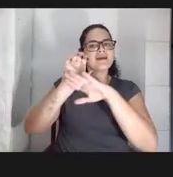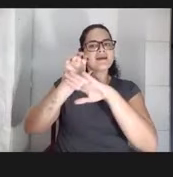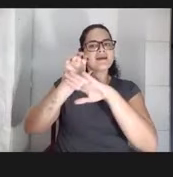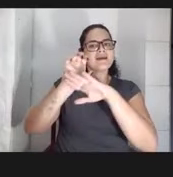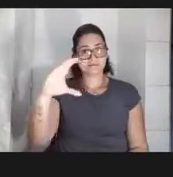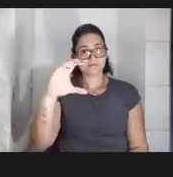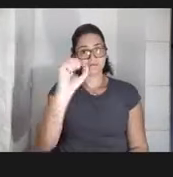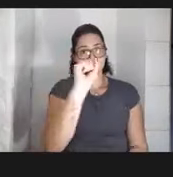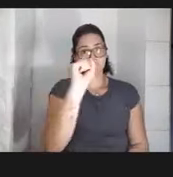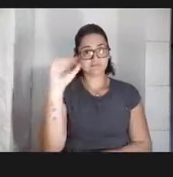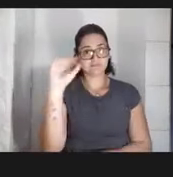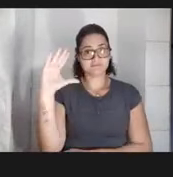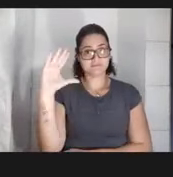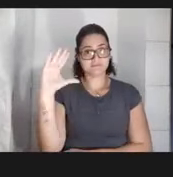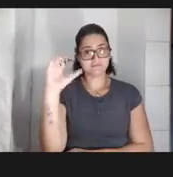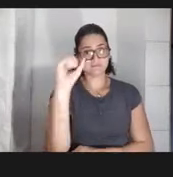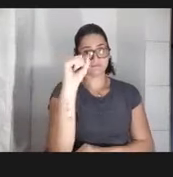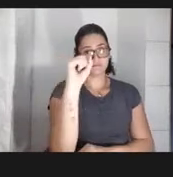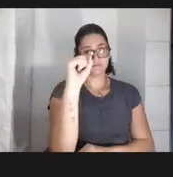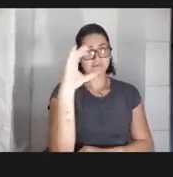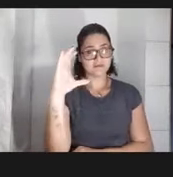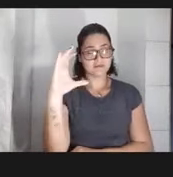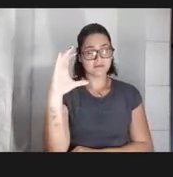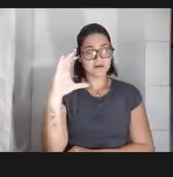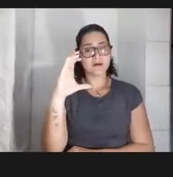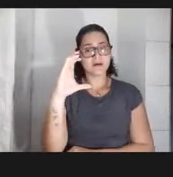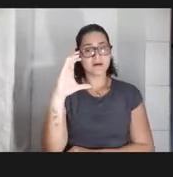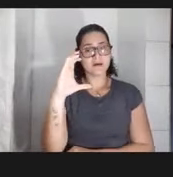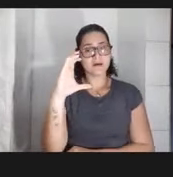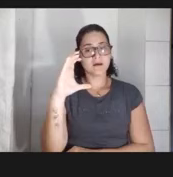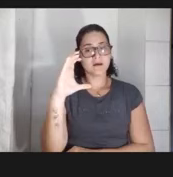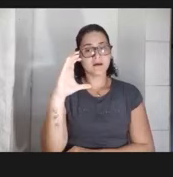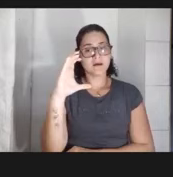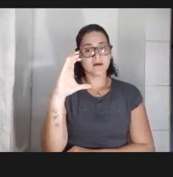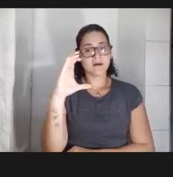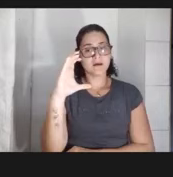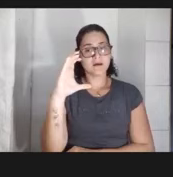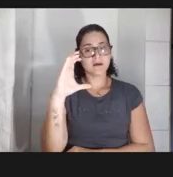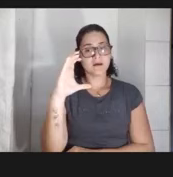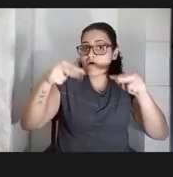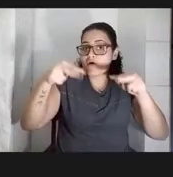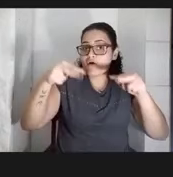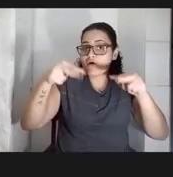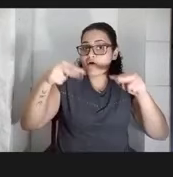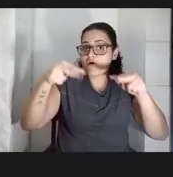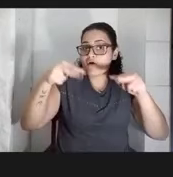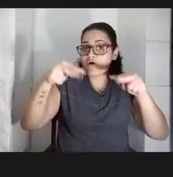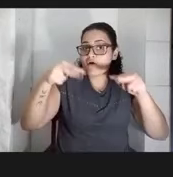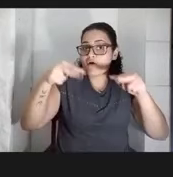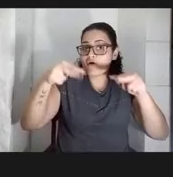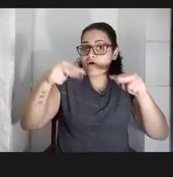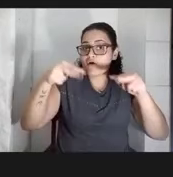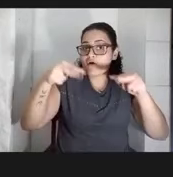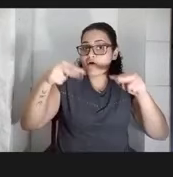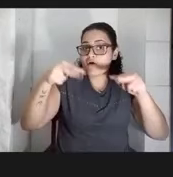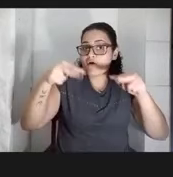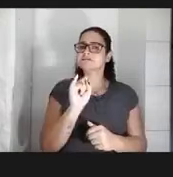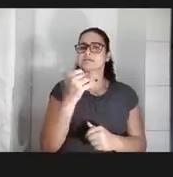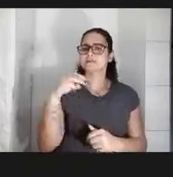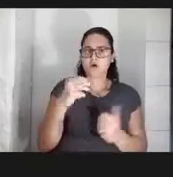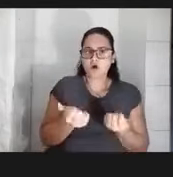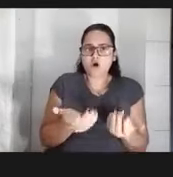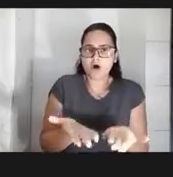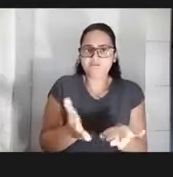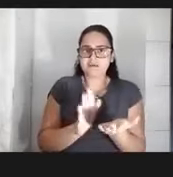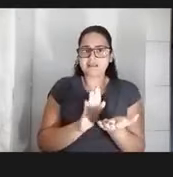lógica desse governo, sobrevoar o estado de Santa Catarina e depois, por 10 minutos, não oferecer nenhum tipo de ajuda econômica,